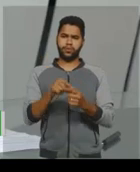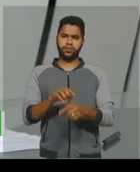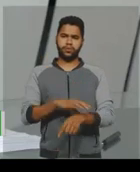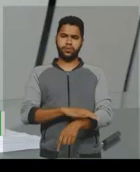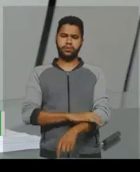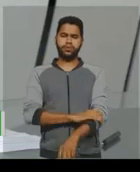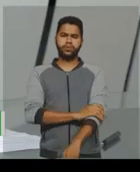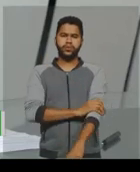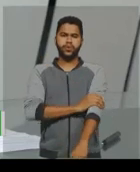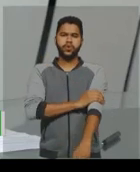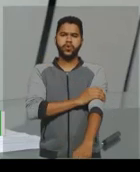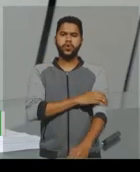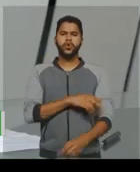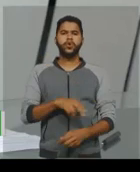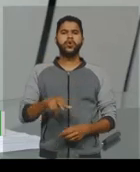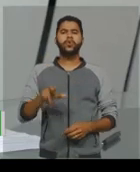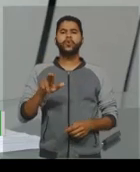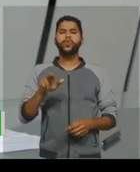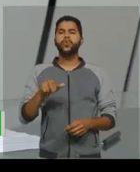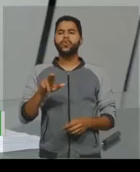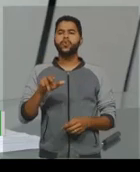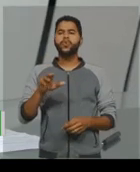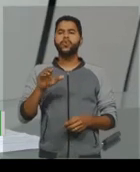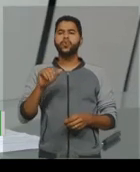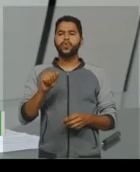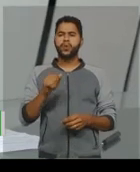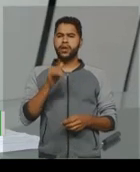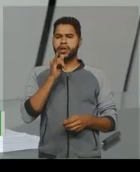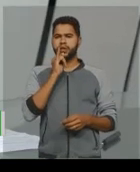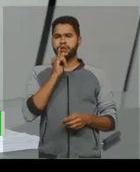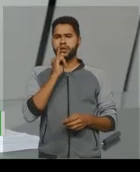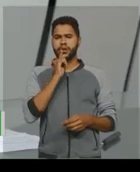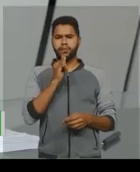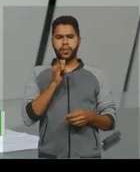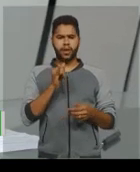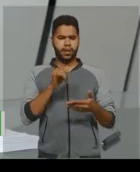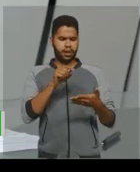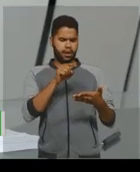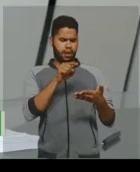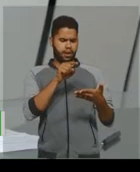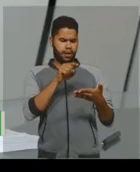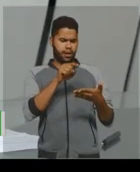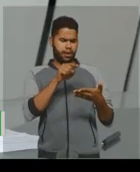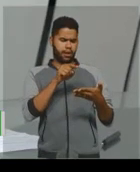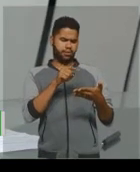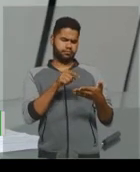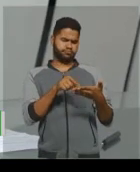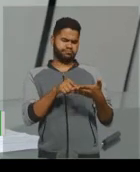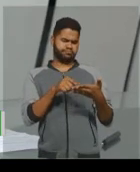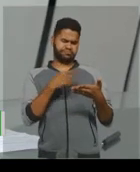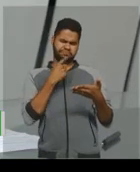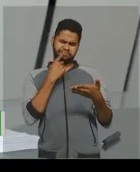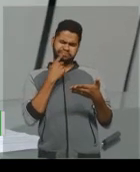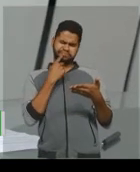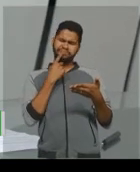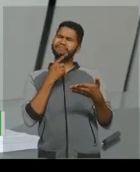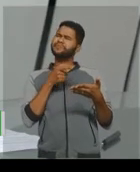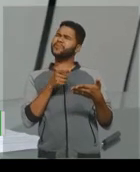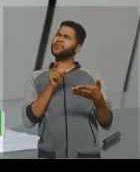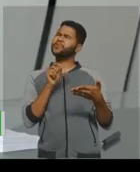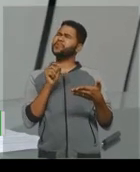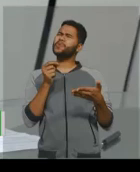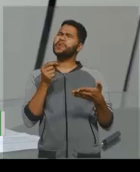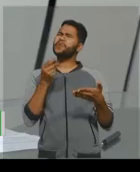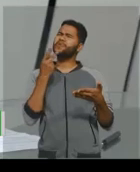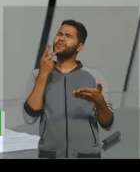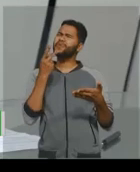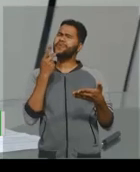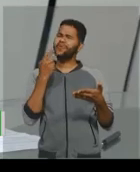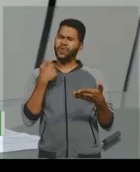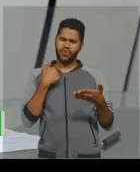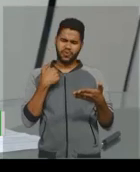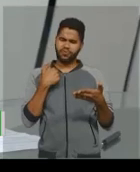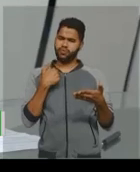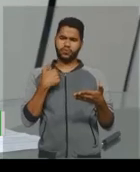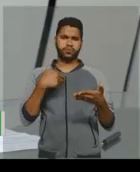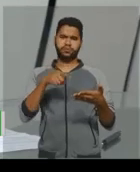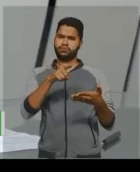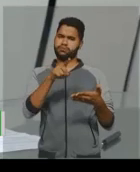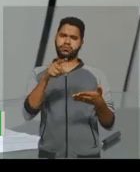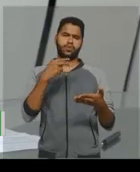Você nunca pode deixar para que o corretor fique pensando, o que ele quis dizer aqui?